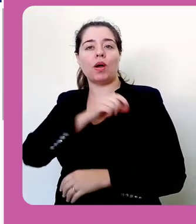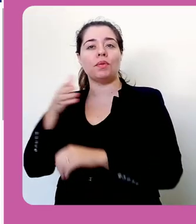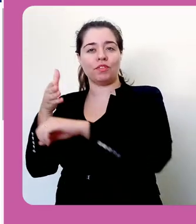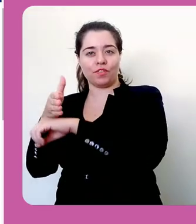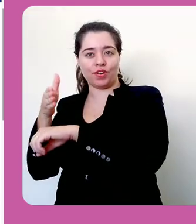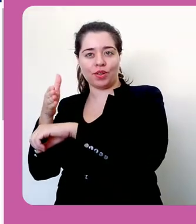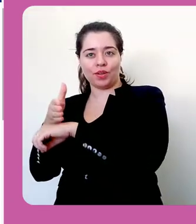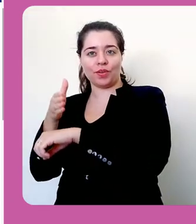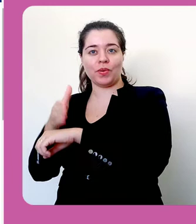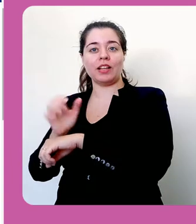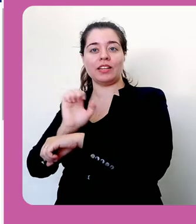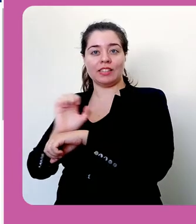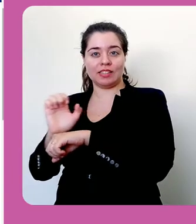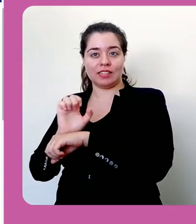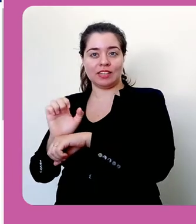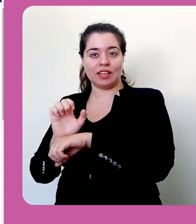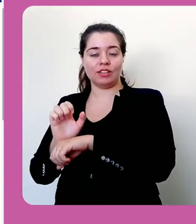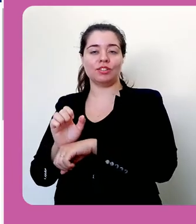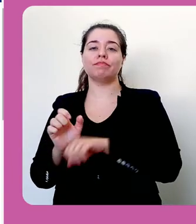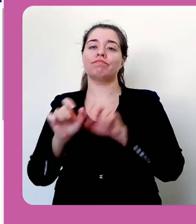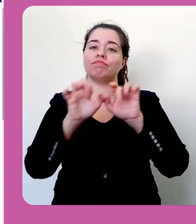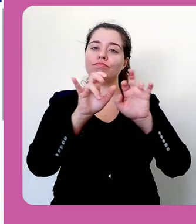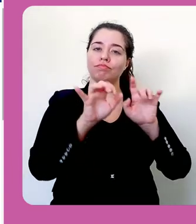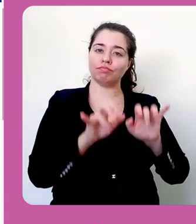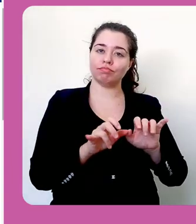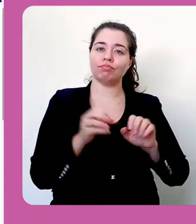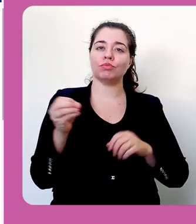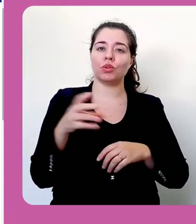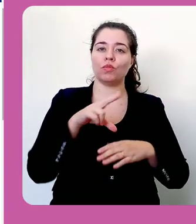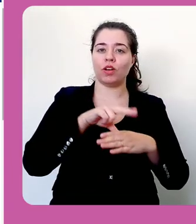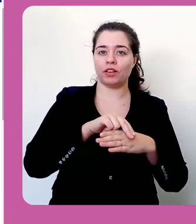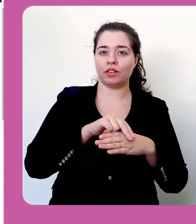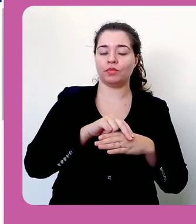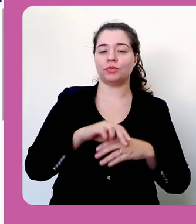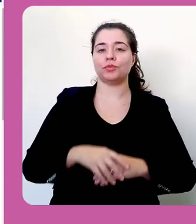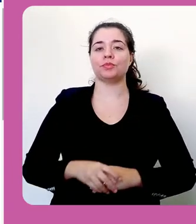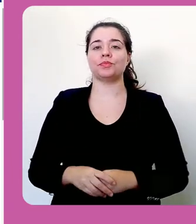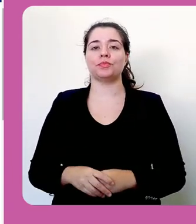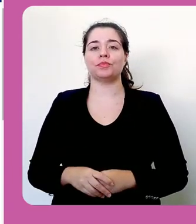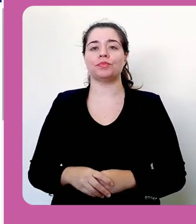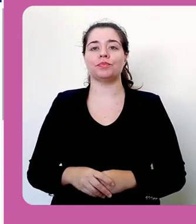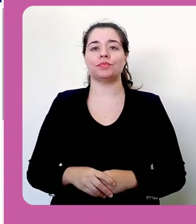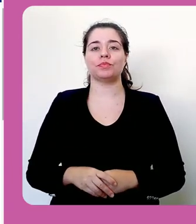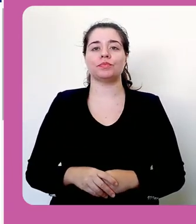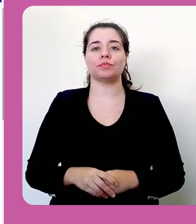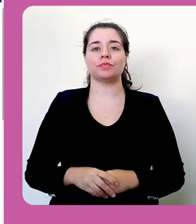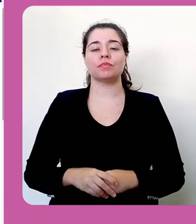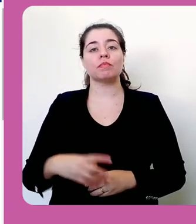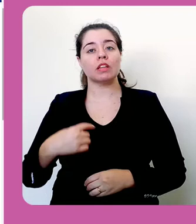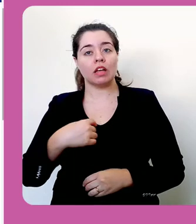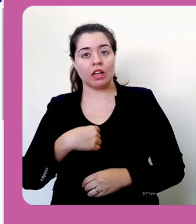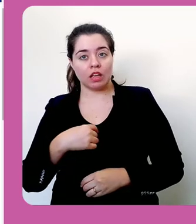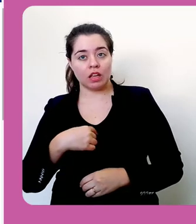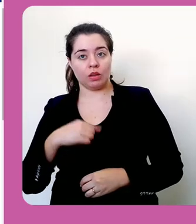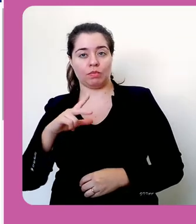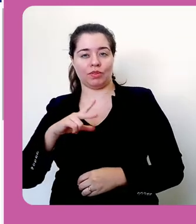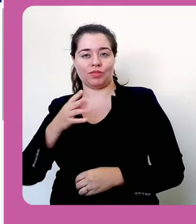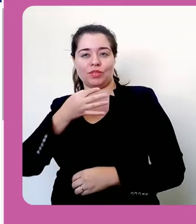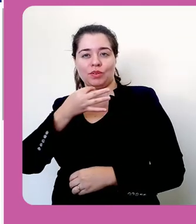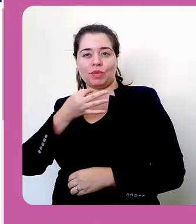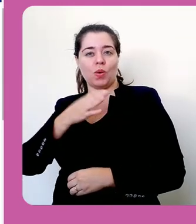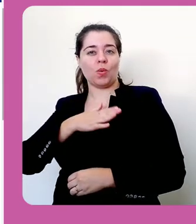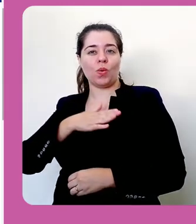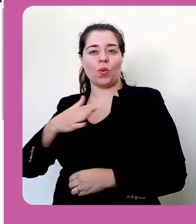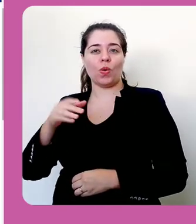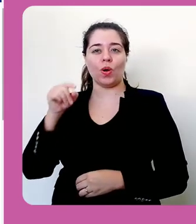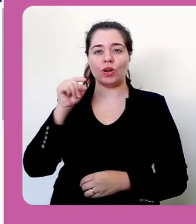tipo de envio de tarefa para um relatório de estágio, prefiro a utilização da Wiki, mas também é possível.